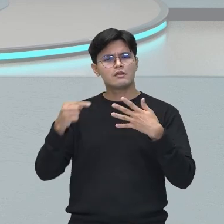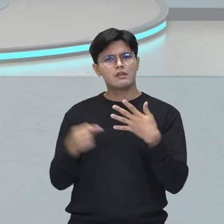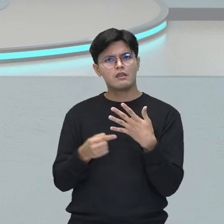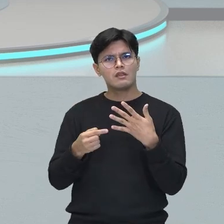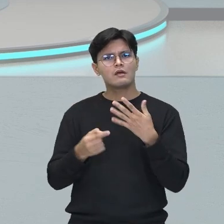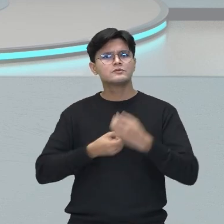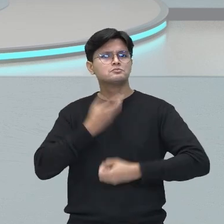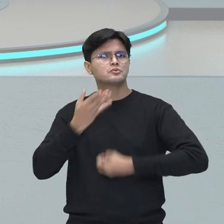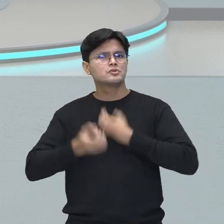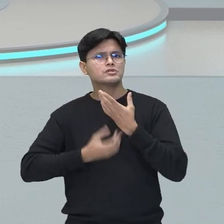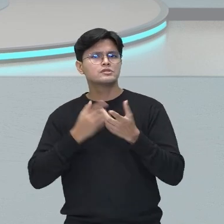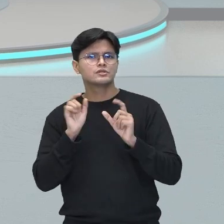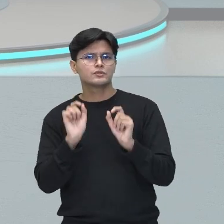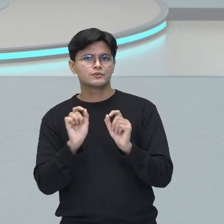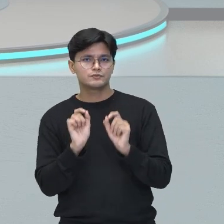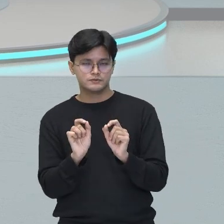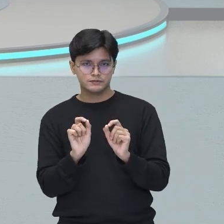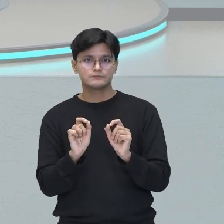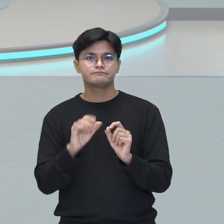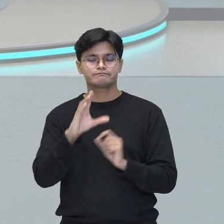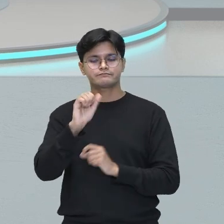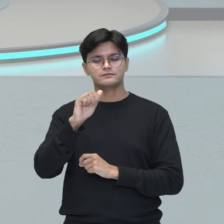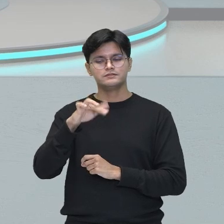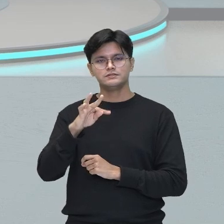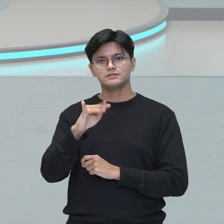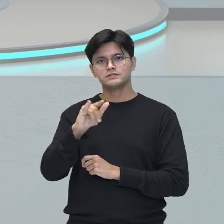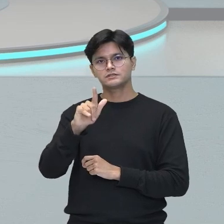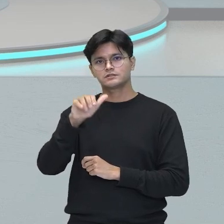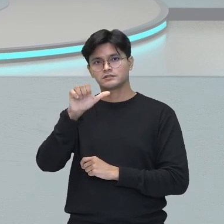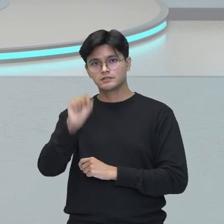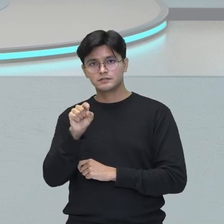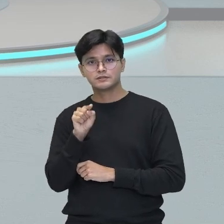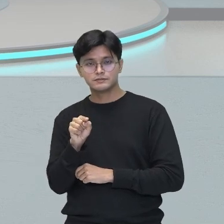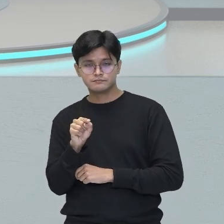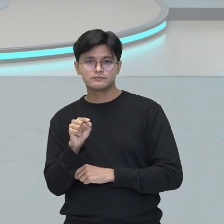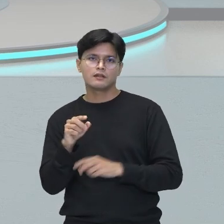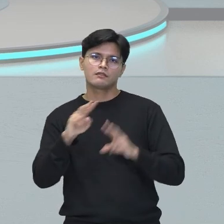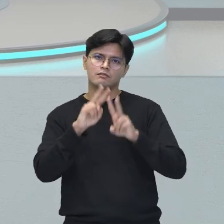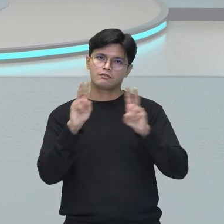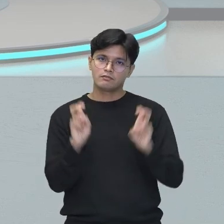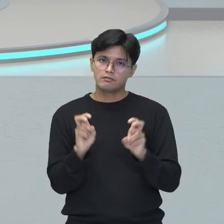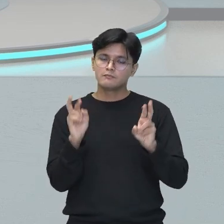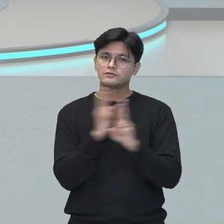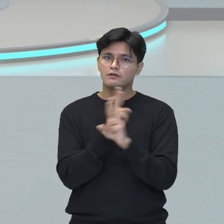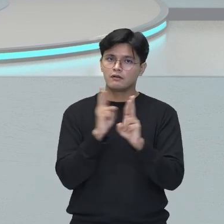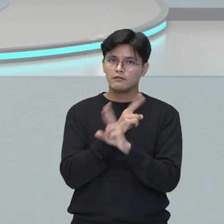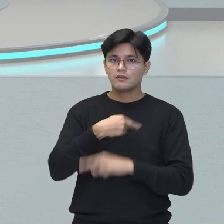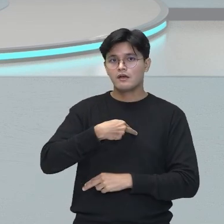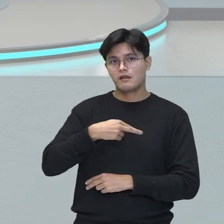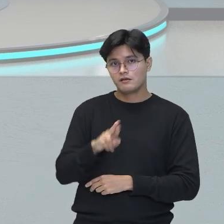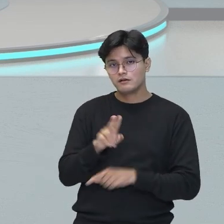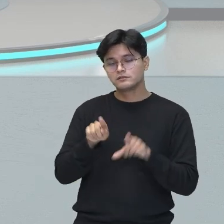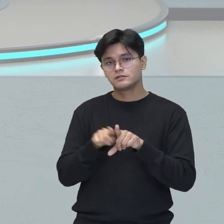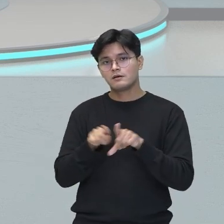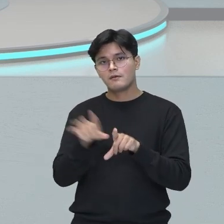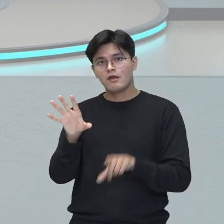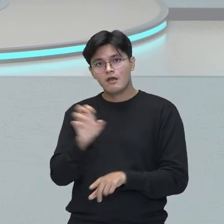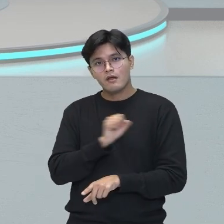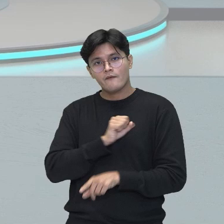poesia das cantigas né da época temas religiosos amorosos